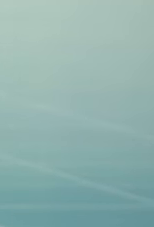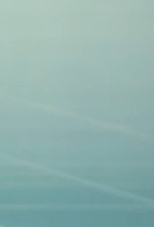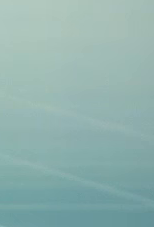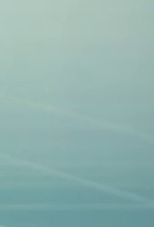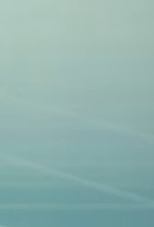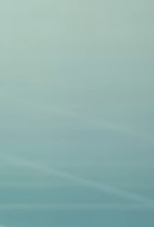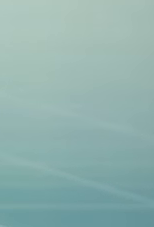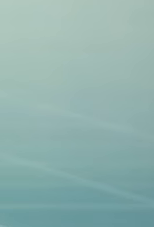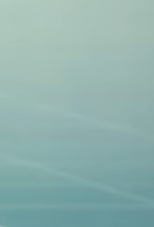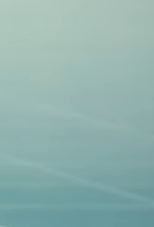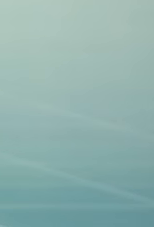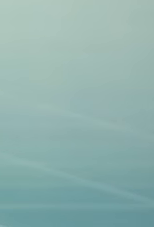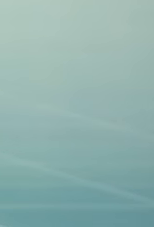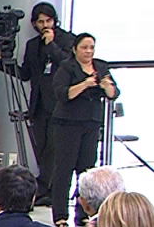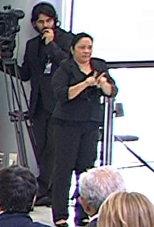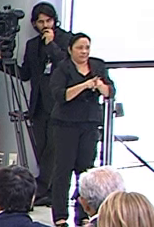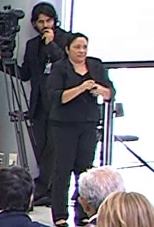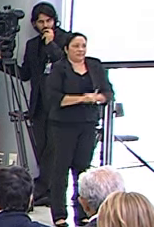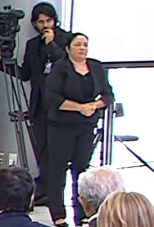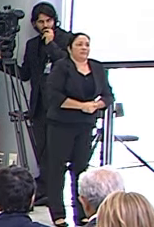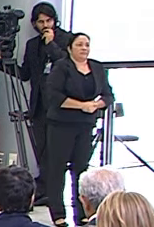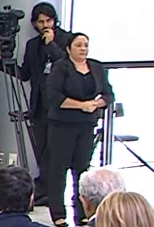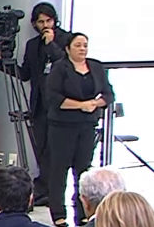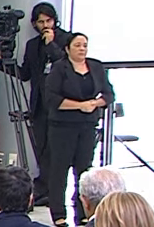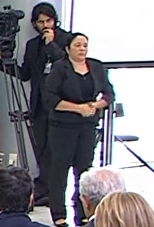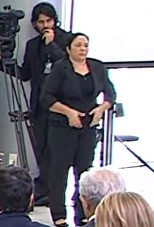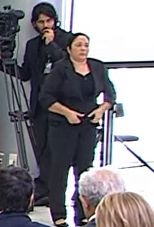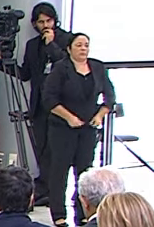prediais. Consegui conquistar o mundo. Obrigado.